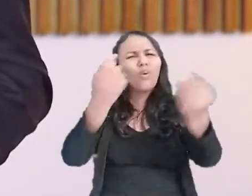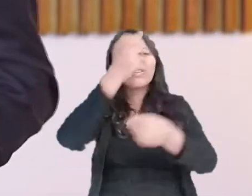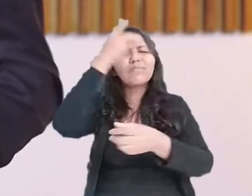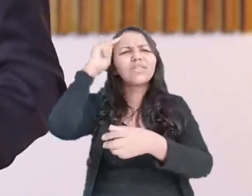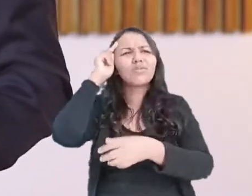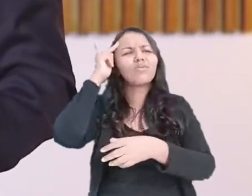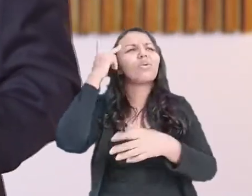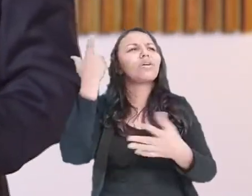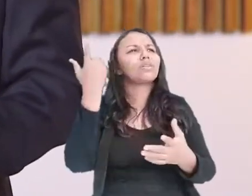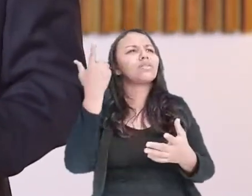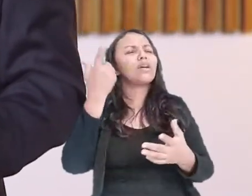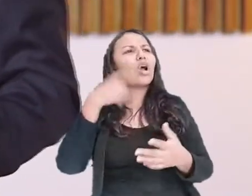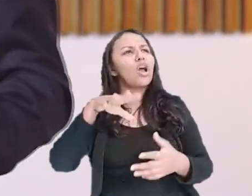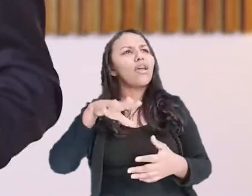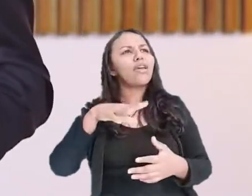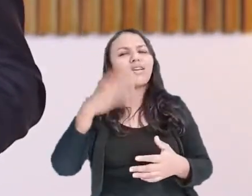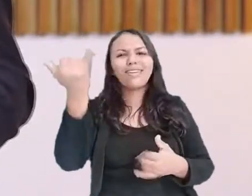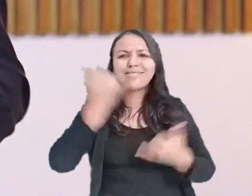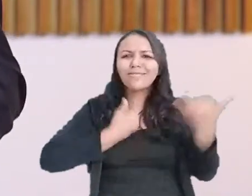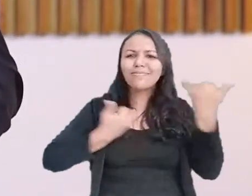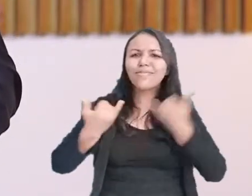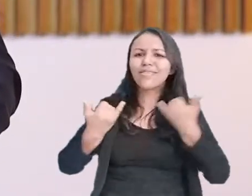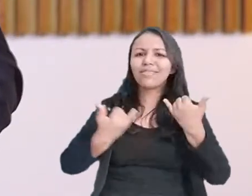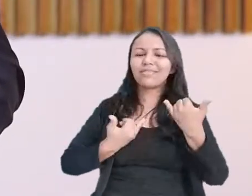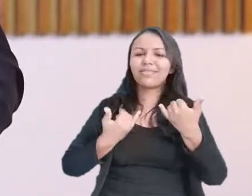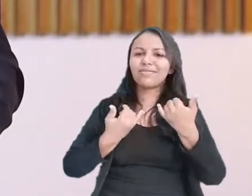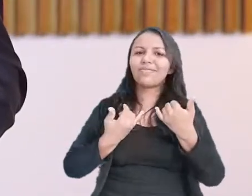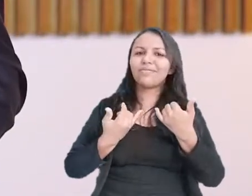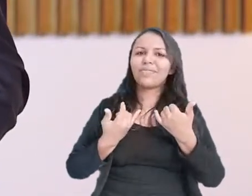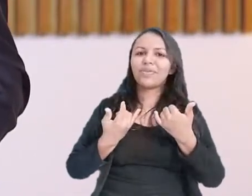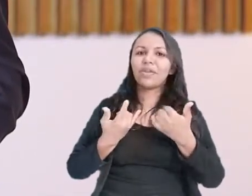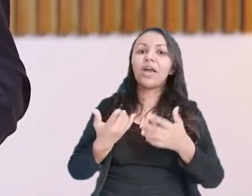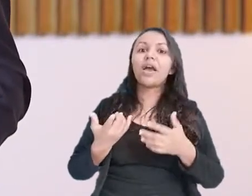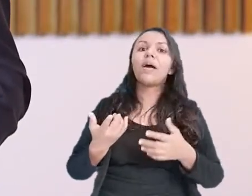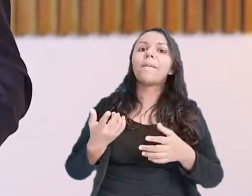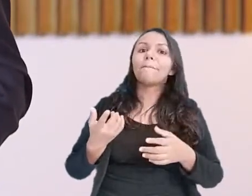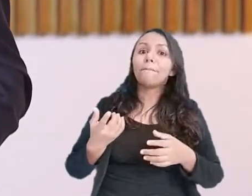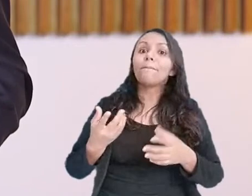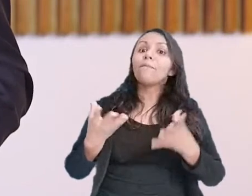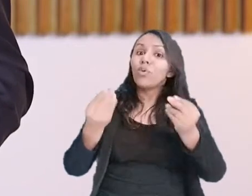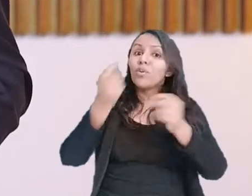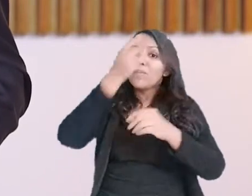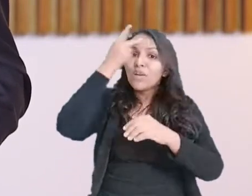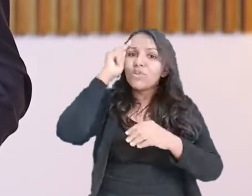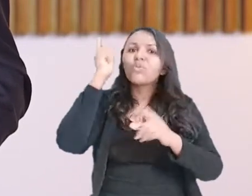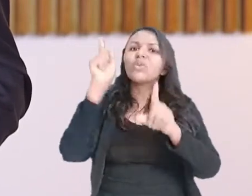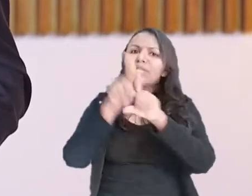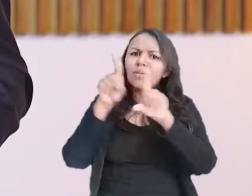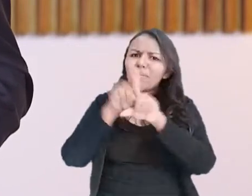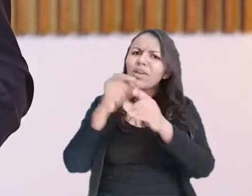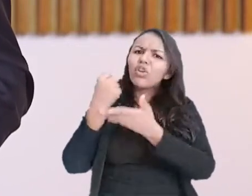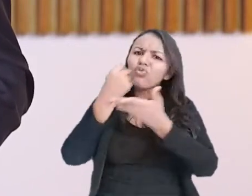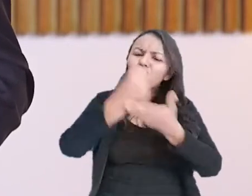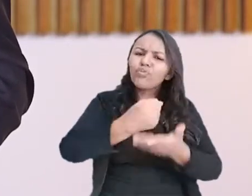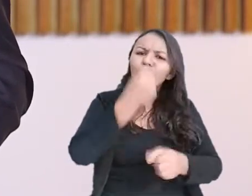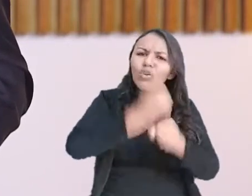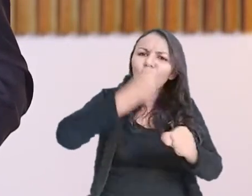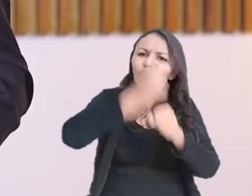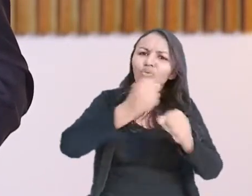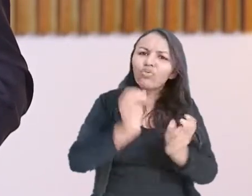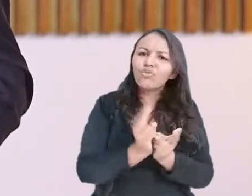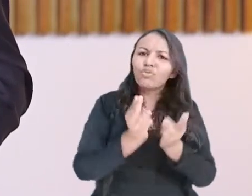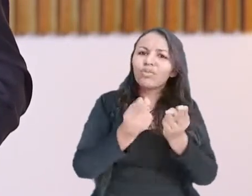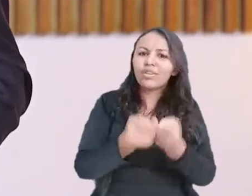acreditaram, muitos até daqueles que trabalhavam na construção da arca, alguns carpinteiros, mesmo Matusalém, que